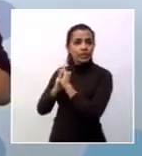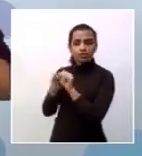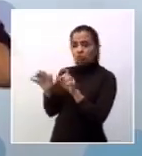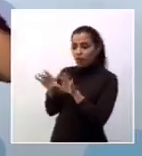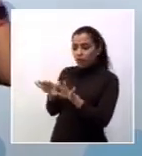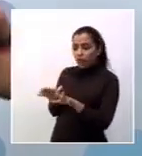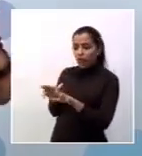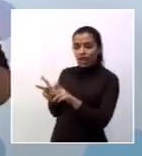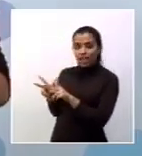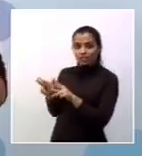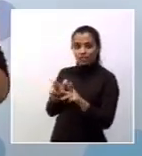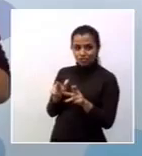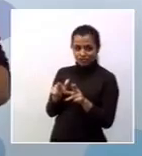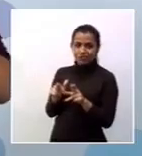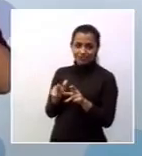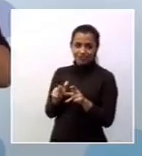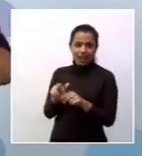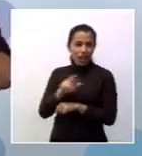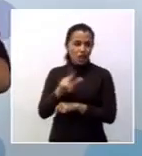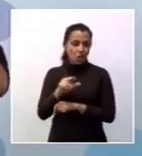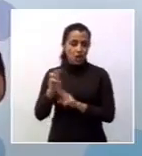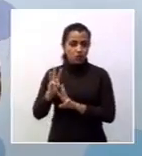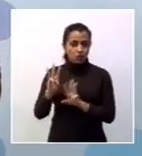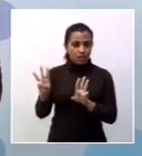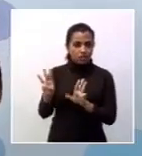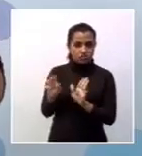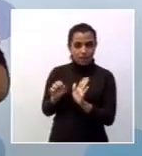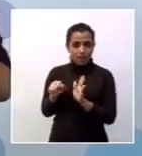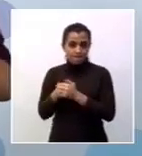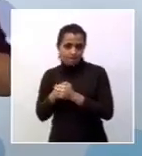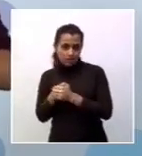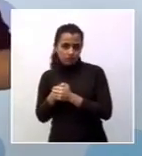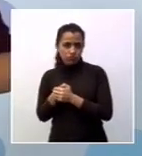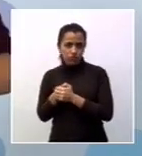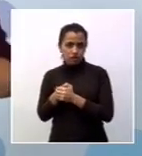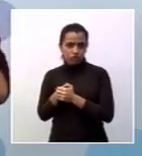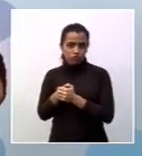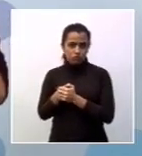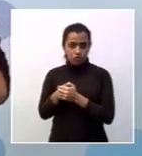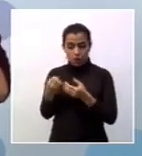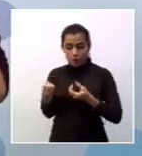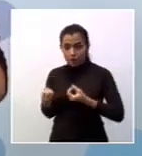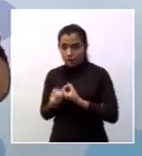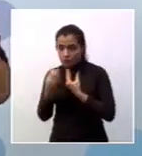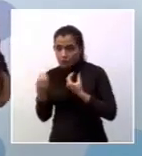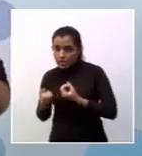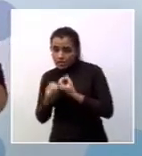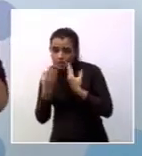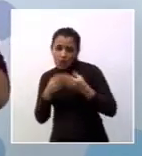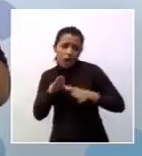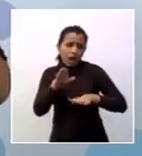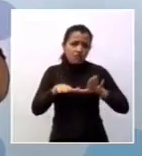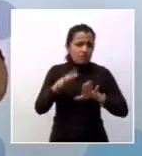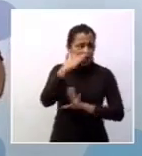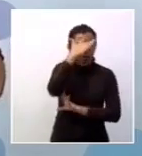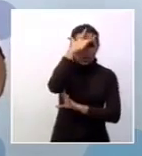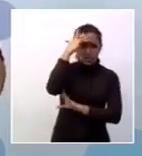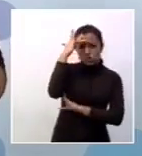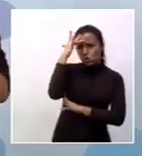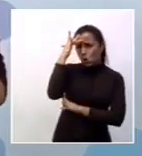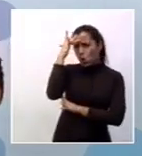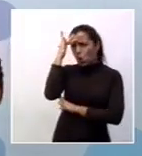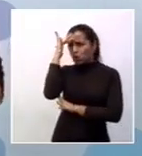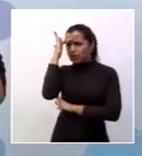um site fechado, onde vai ser uma informação que foi passada, às vezes, por um historiador, por